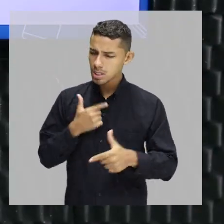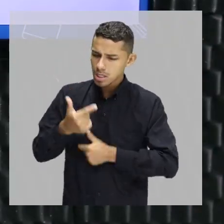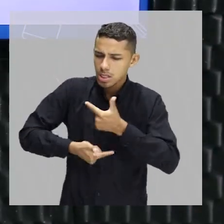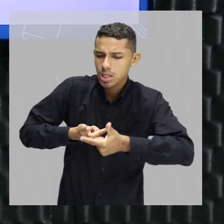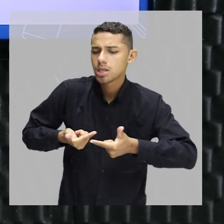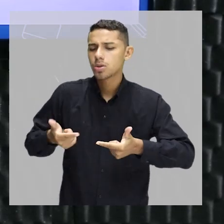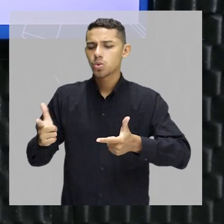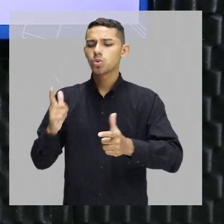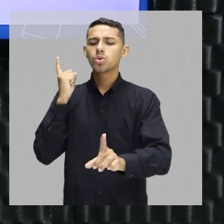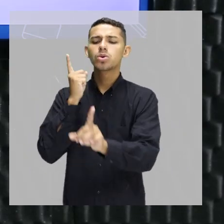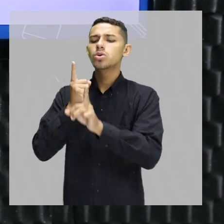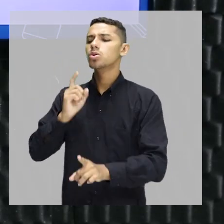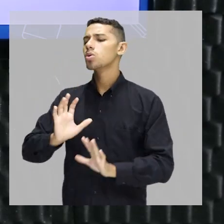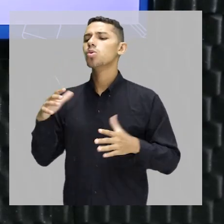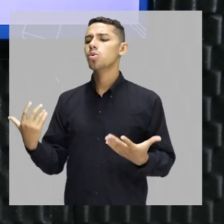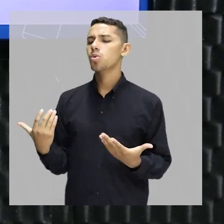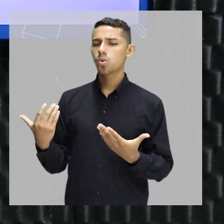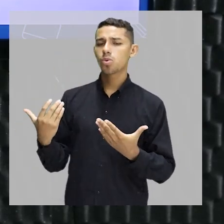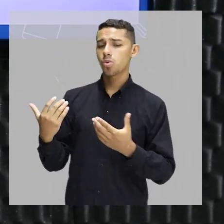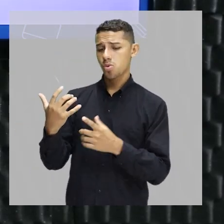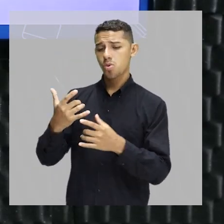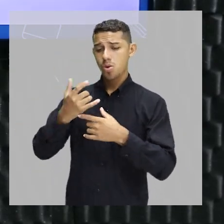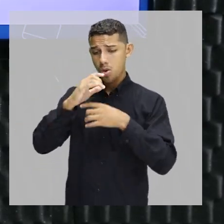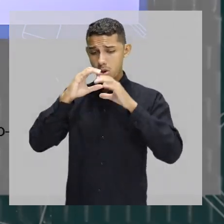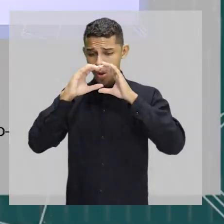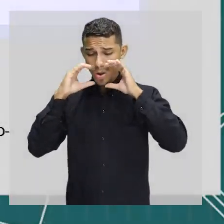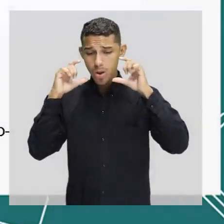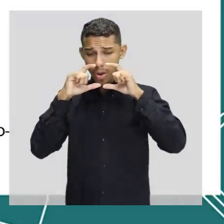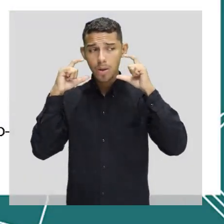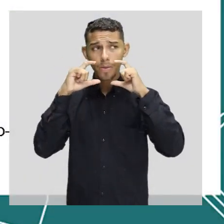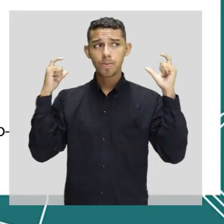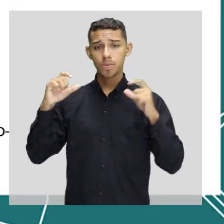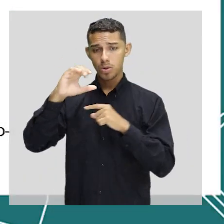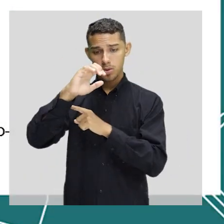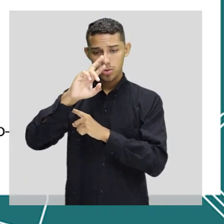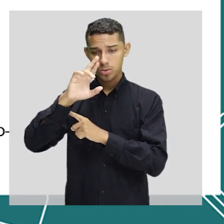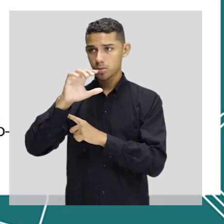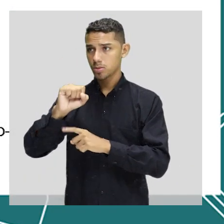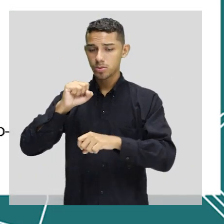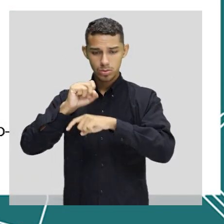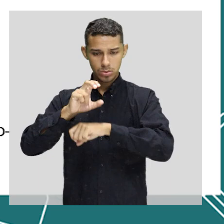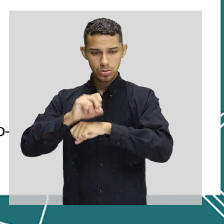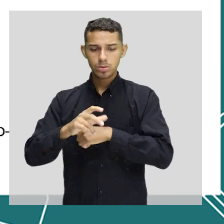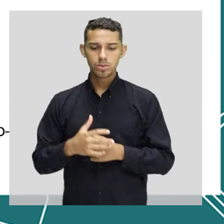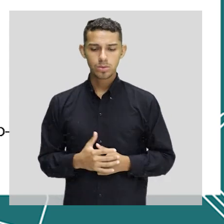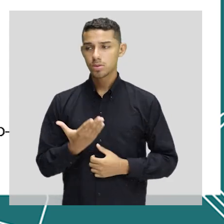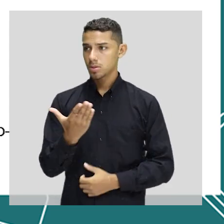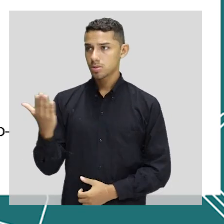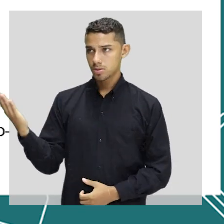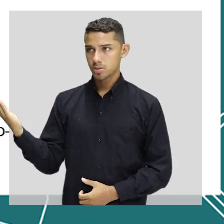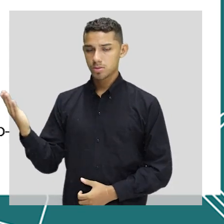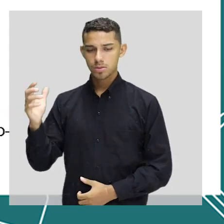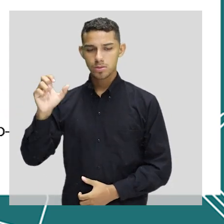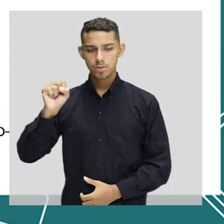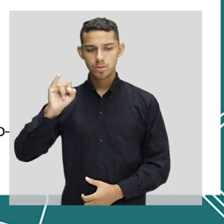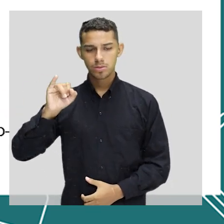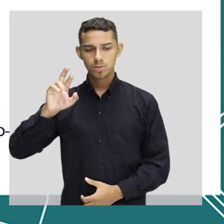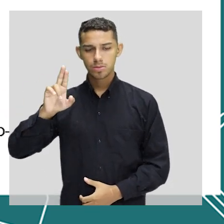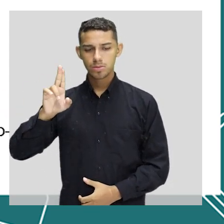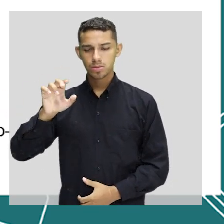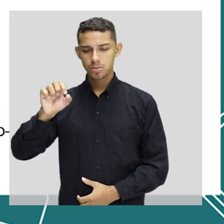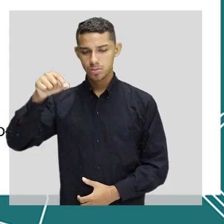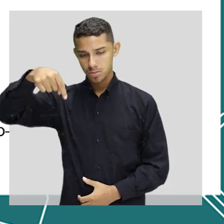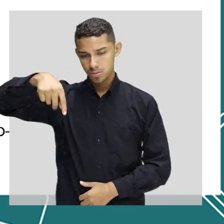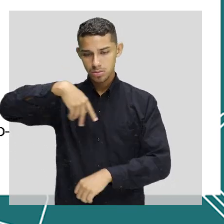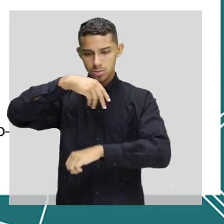para saber qual é a estrutura que tem um vírus, foi utilizada as estruturas do Sirius, tá certo? Então esse é o Sirius, aqui no